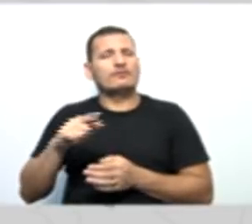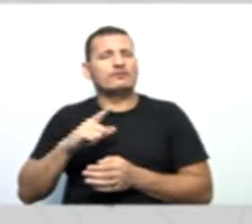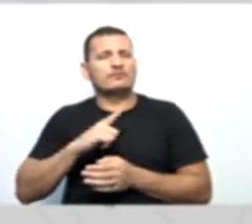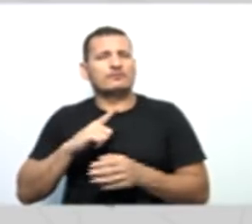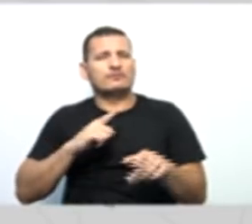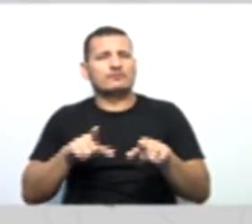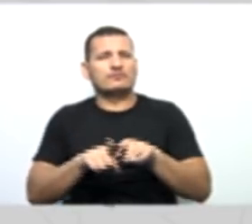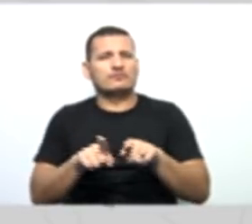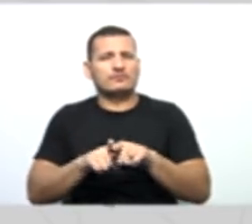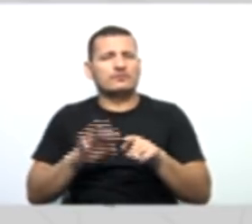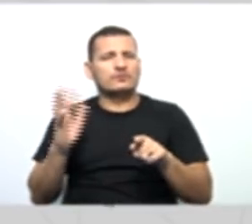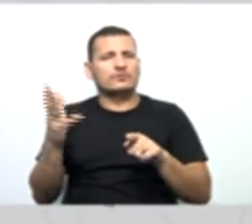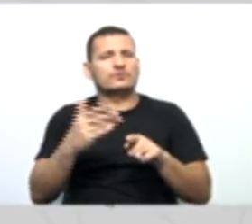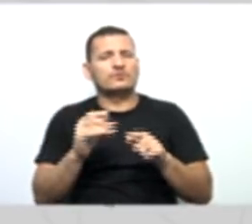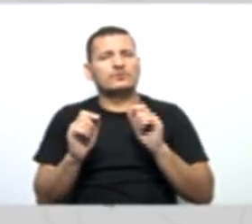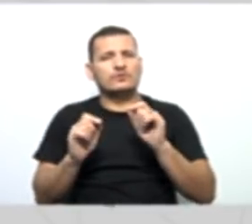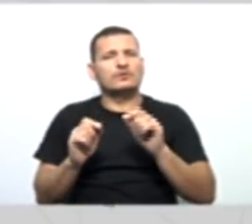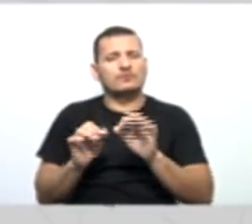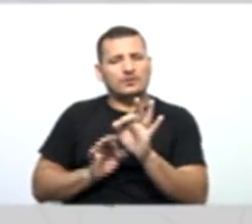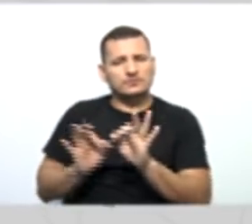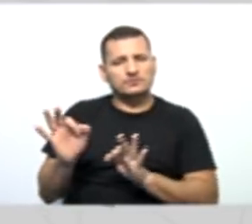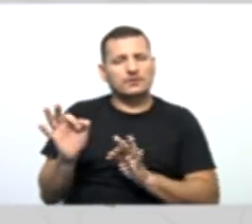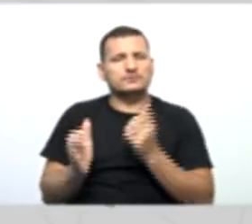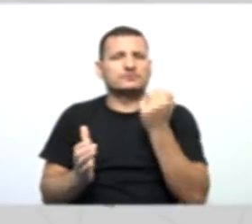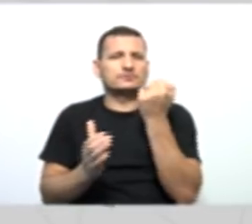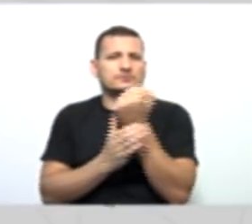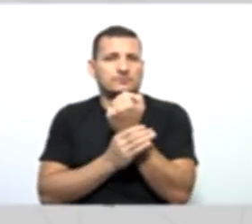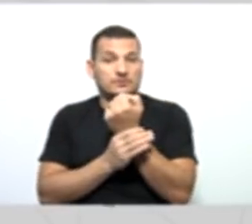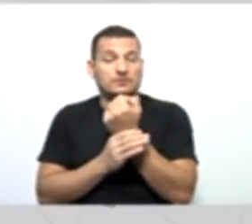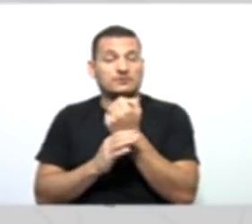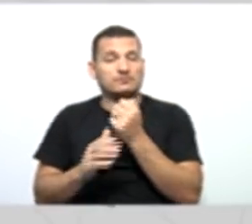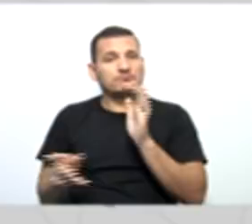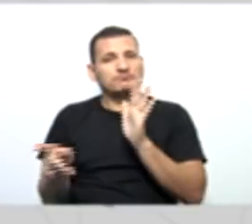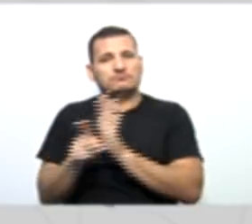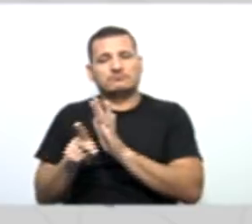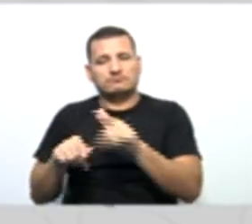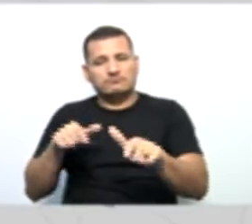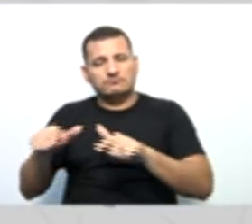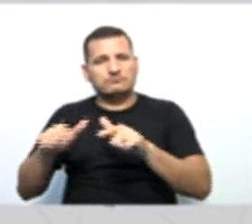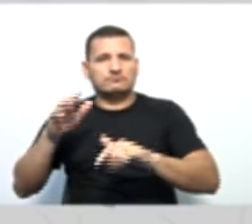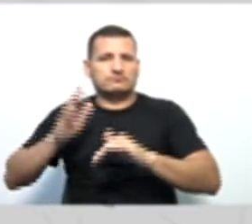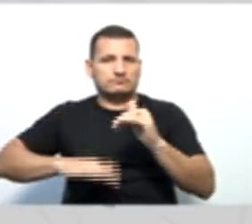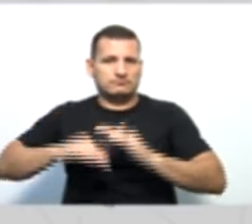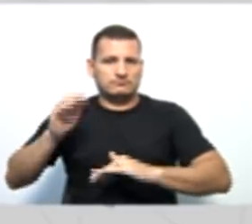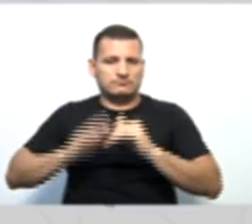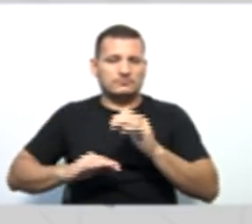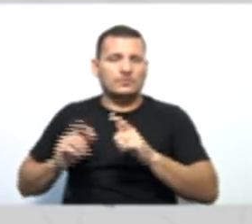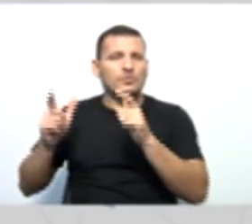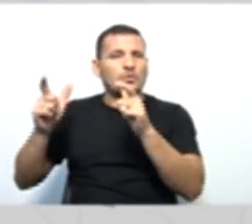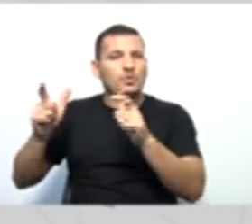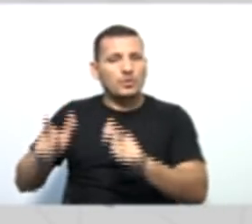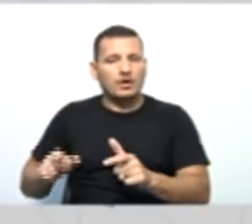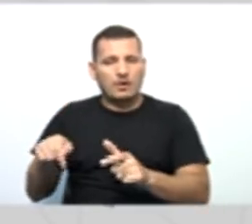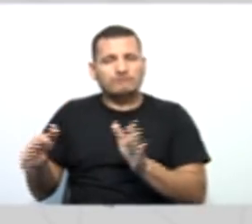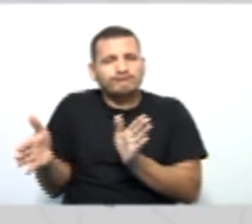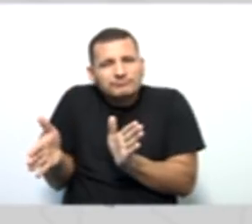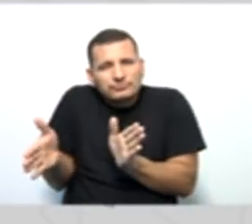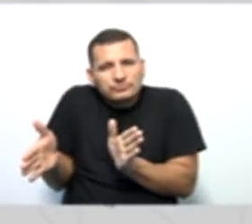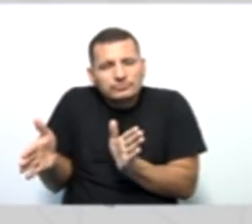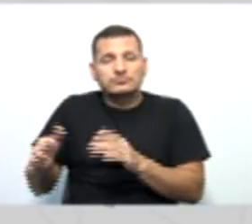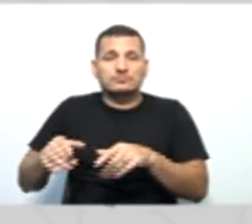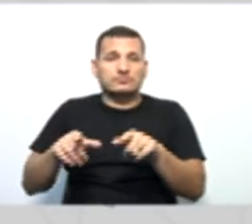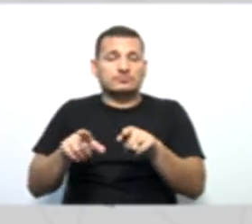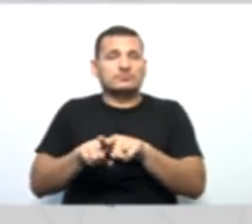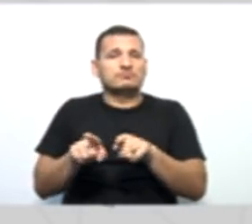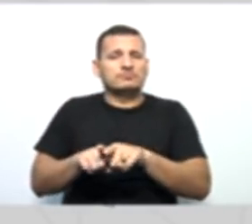todas as medidas de segurança necessárias para o desempenho de atividades profissionais em locais desse tipo, inclusive